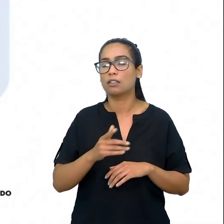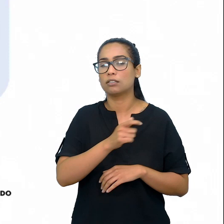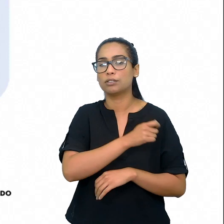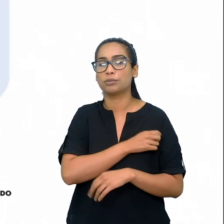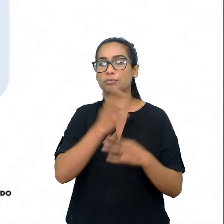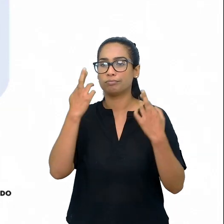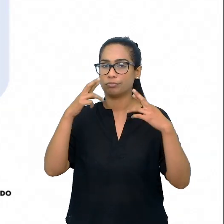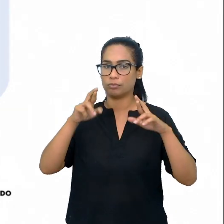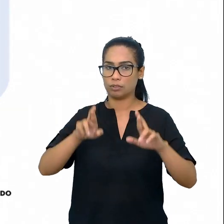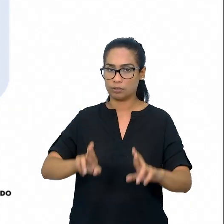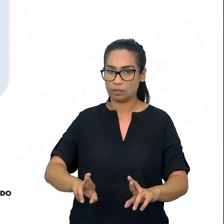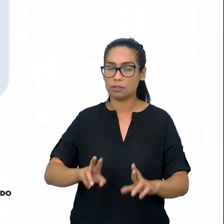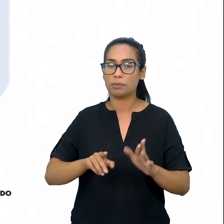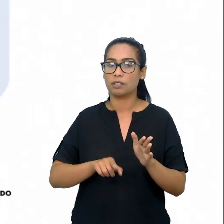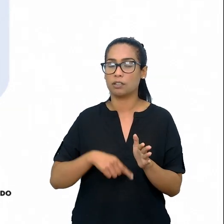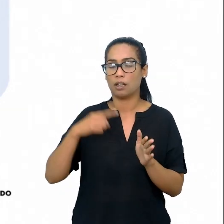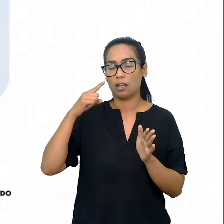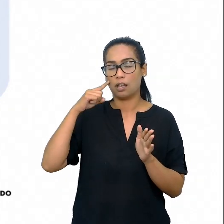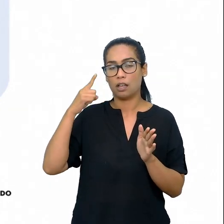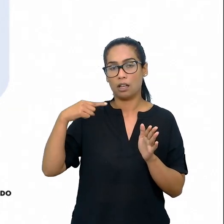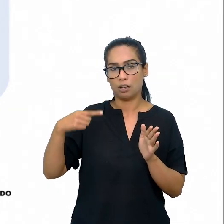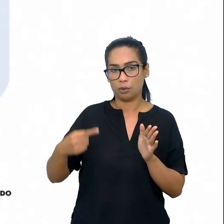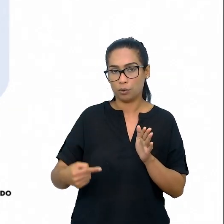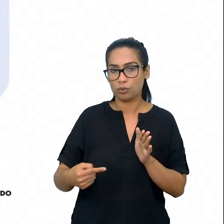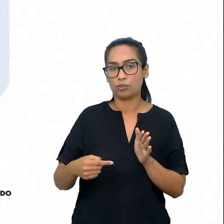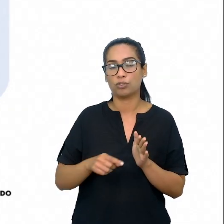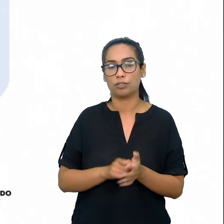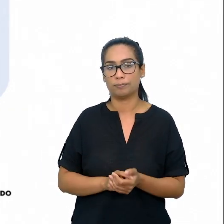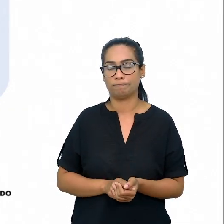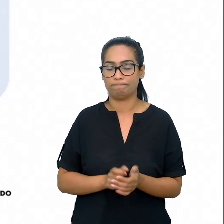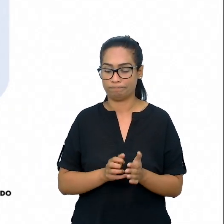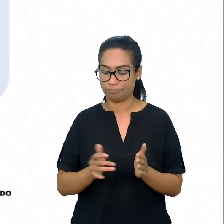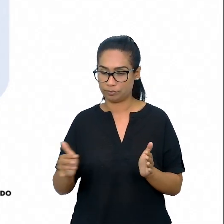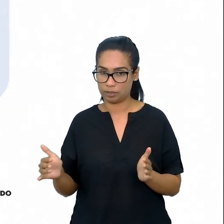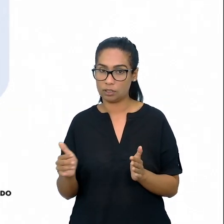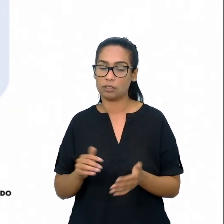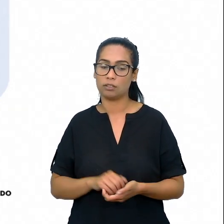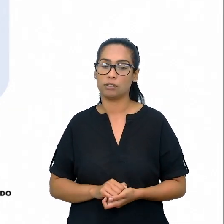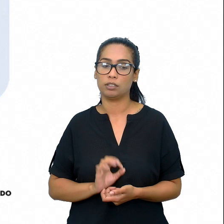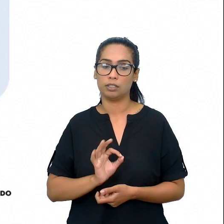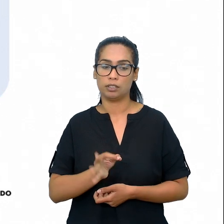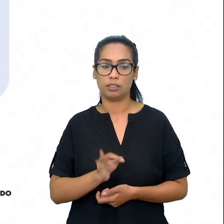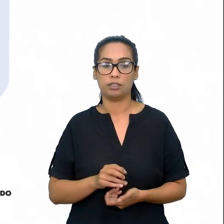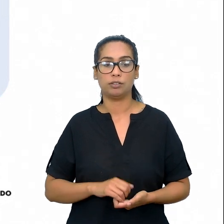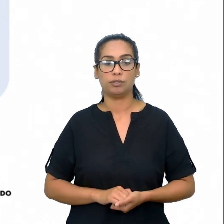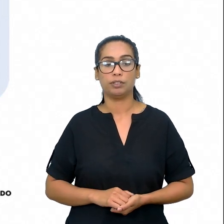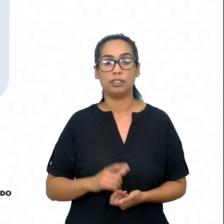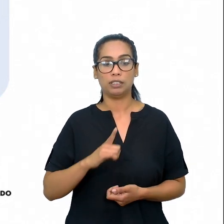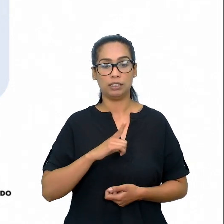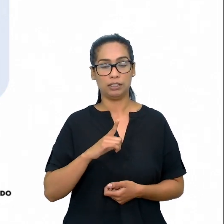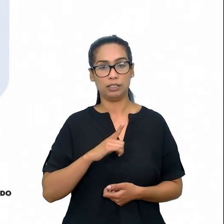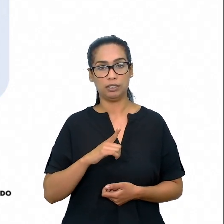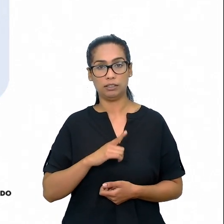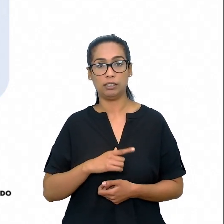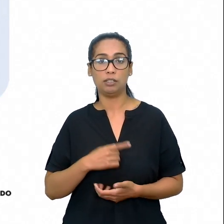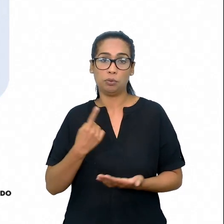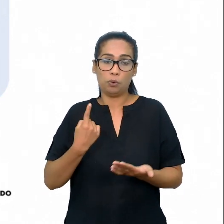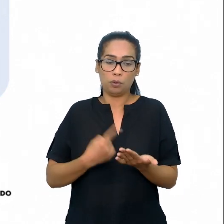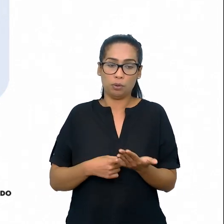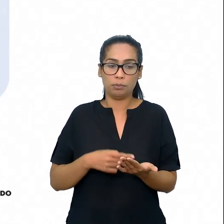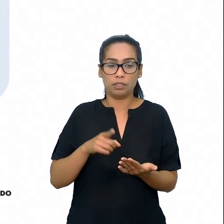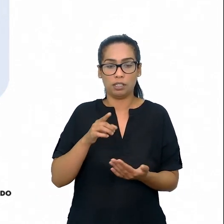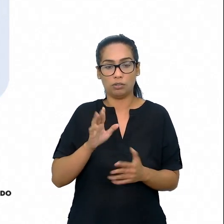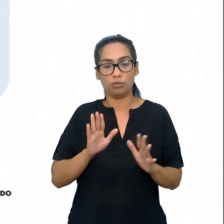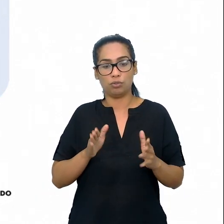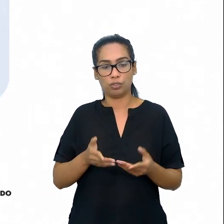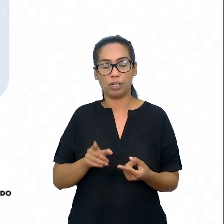nós já vimos também o nosso objetivo, os nossos objetivos, vamos para a nossa agenda. Então, como vocês podem perceber no slide, né, a nossa agenda ela